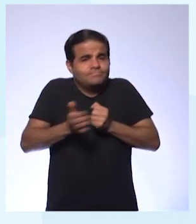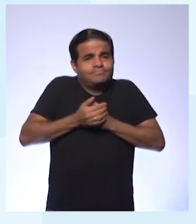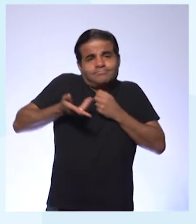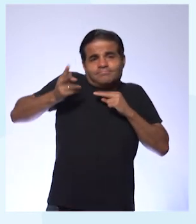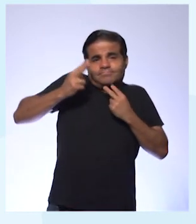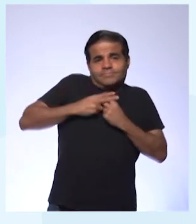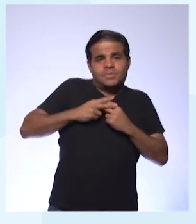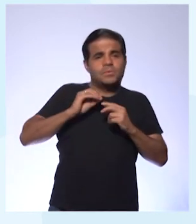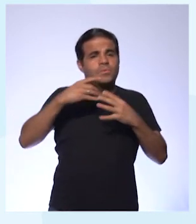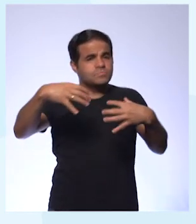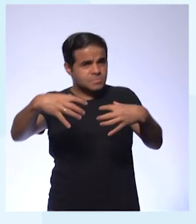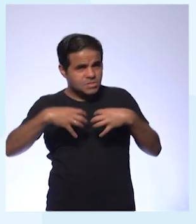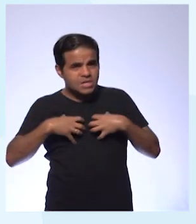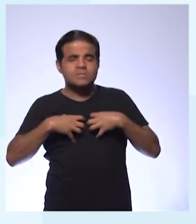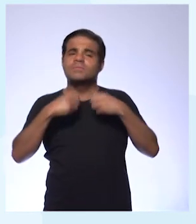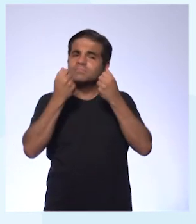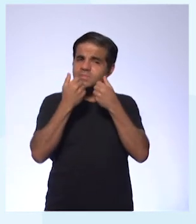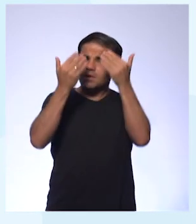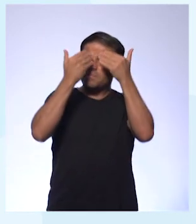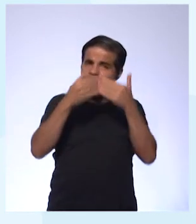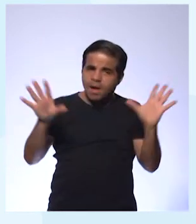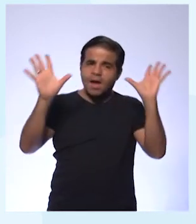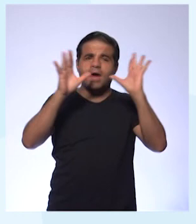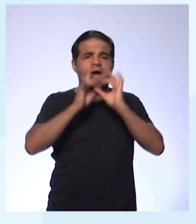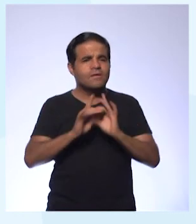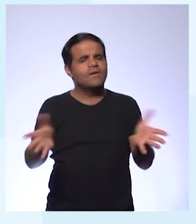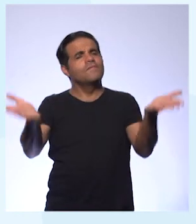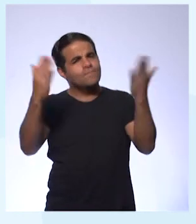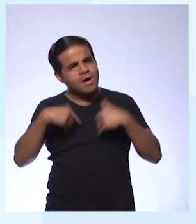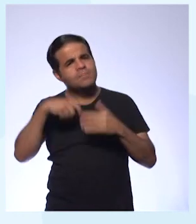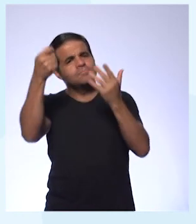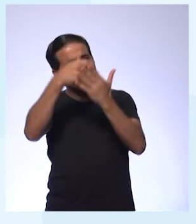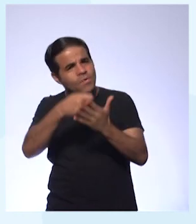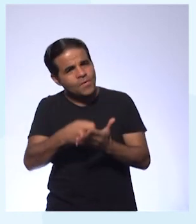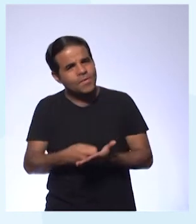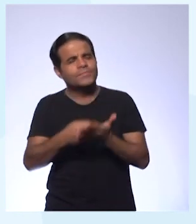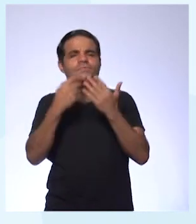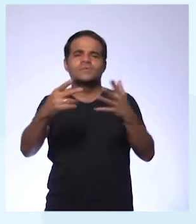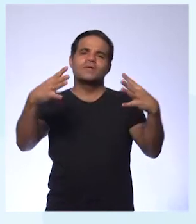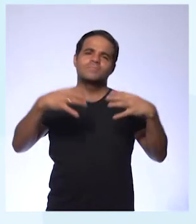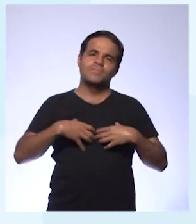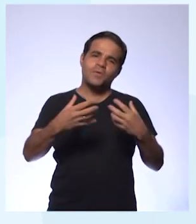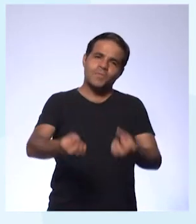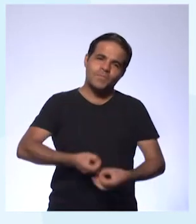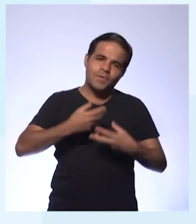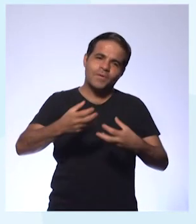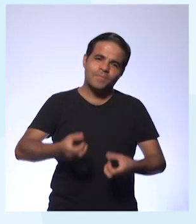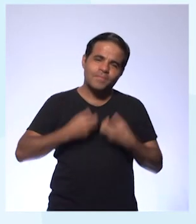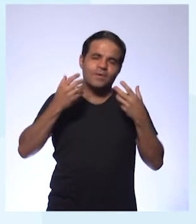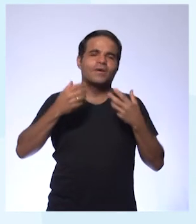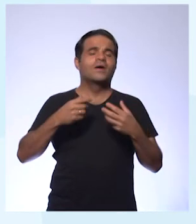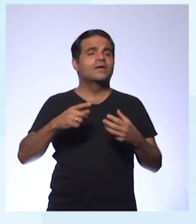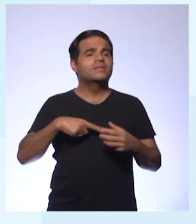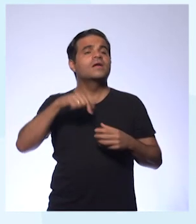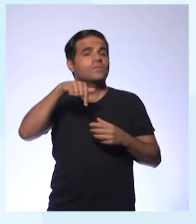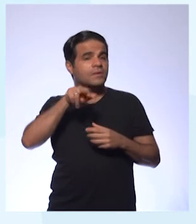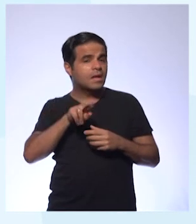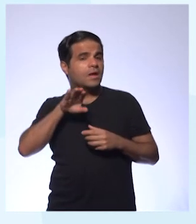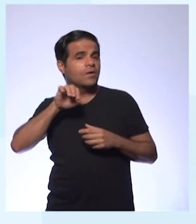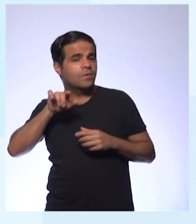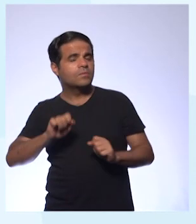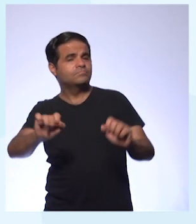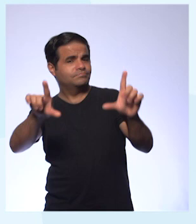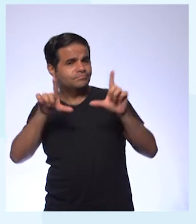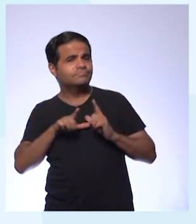ou um sentimento que precisa voar. Liberte-se e produza os seus versos. É isso mesmo, tem o QR Code,